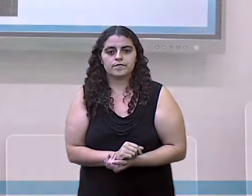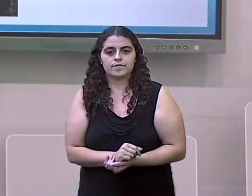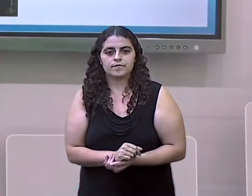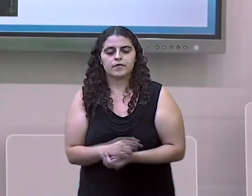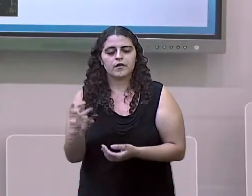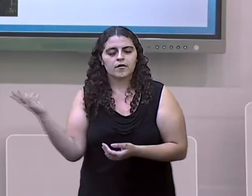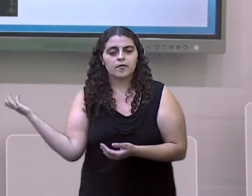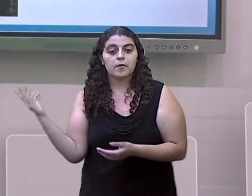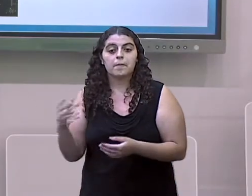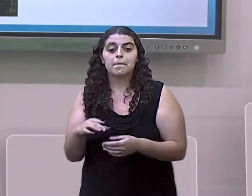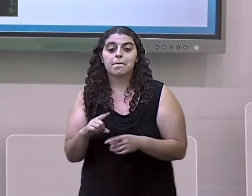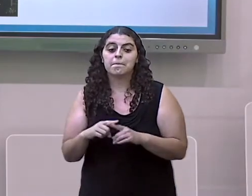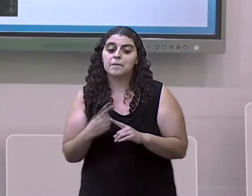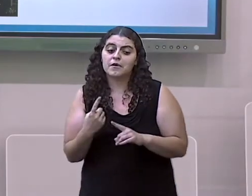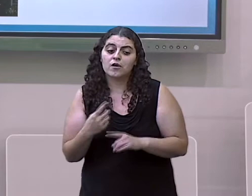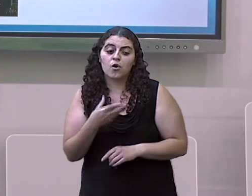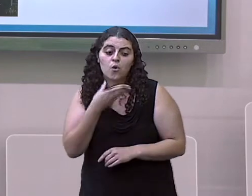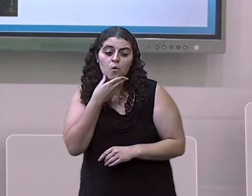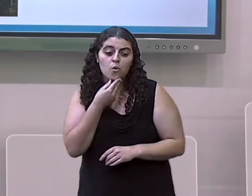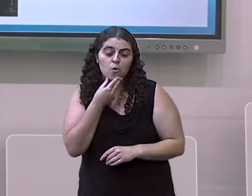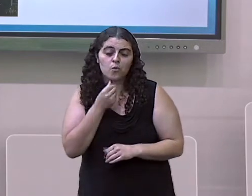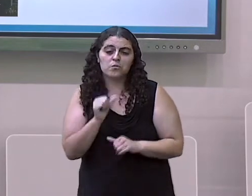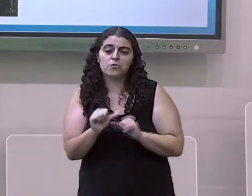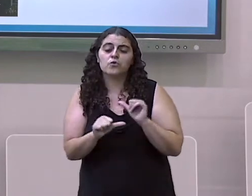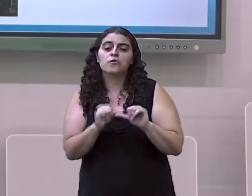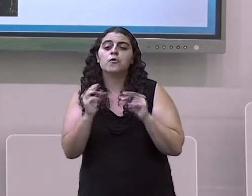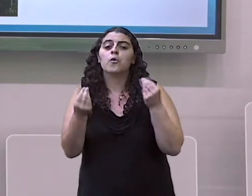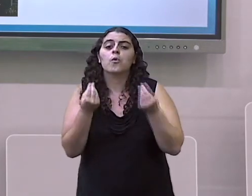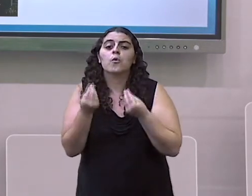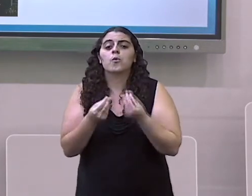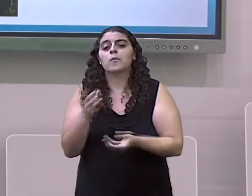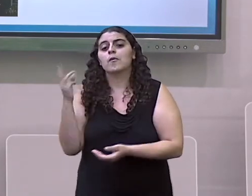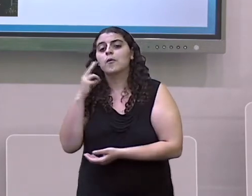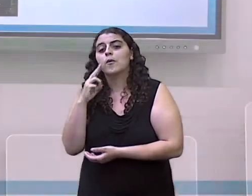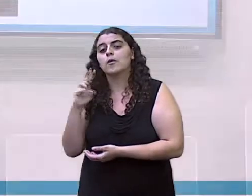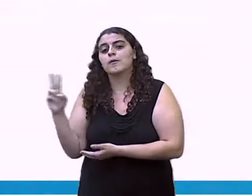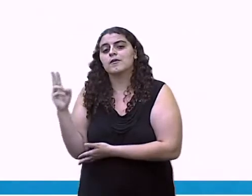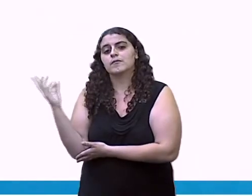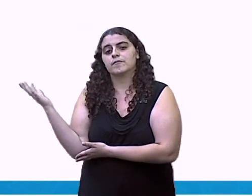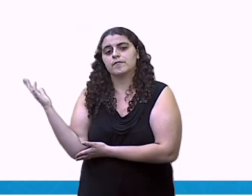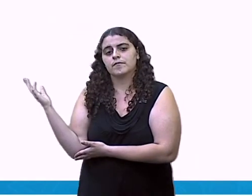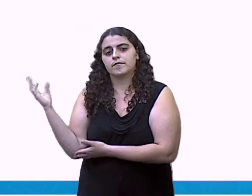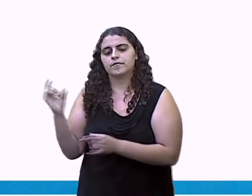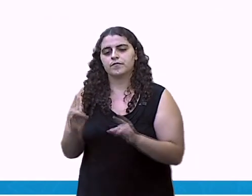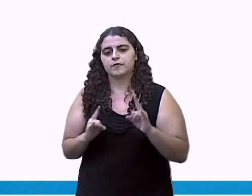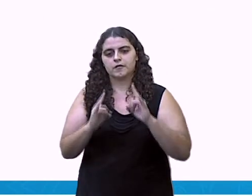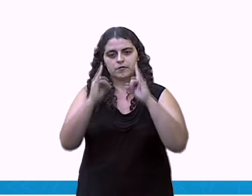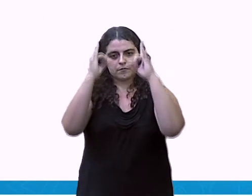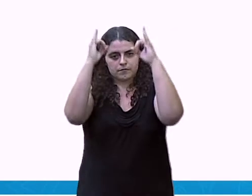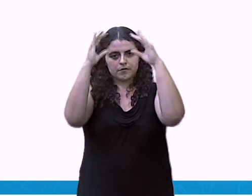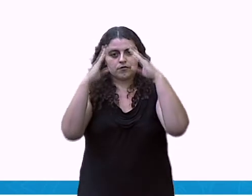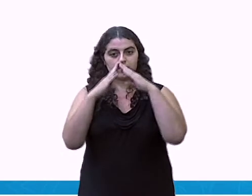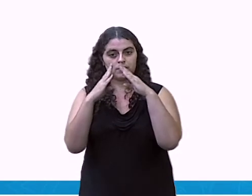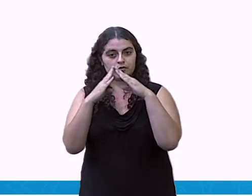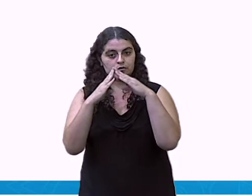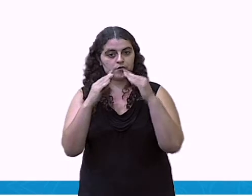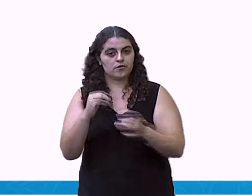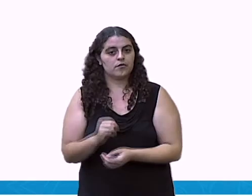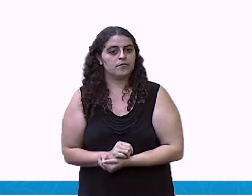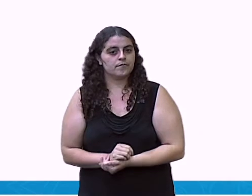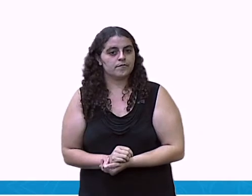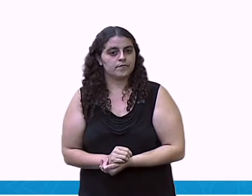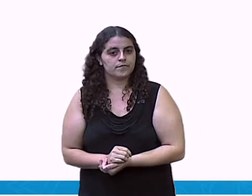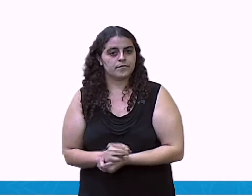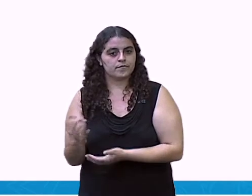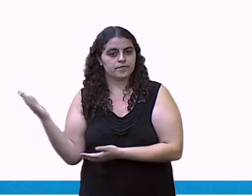a interferência do homem, onde ocorre? Você pode perceber aqui que nós temos prédios, casas,